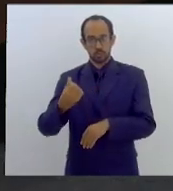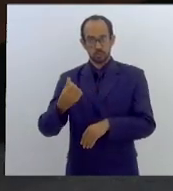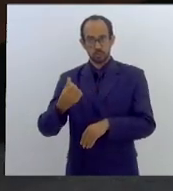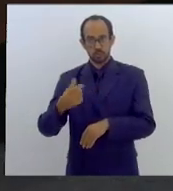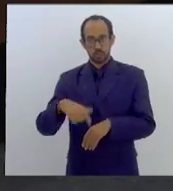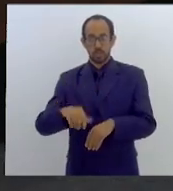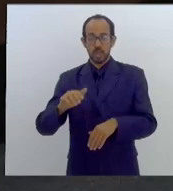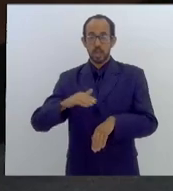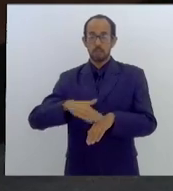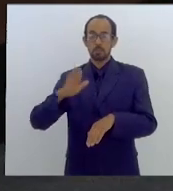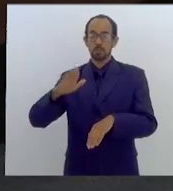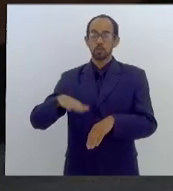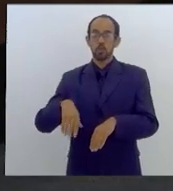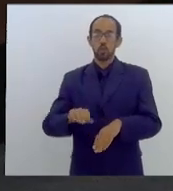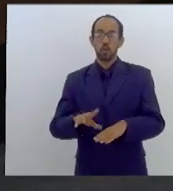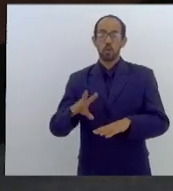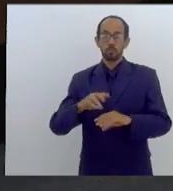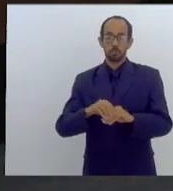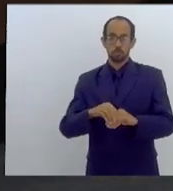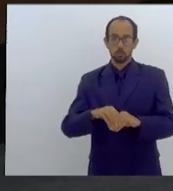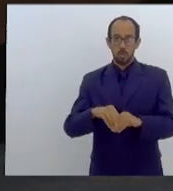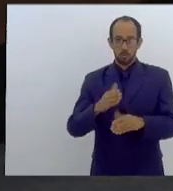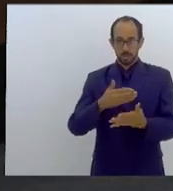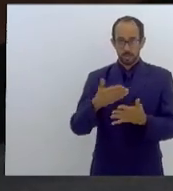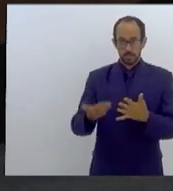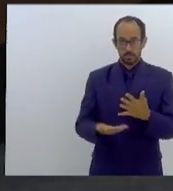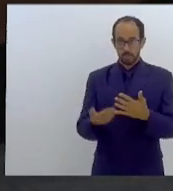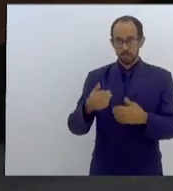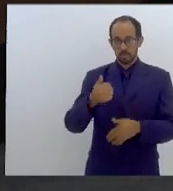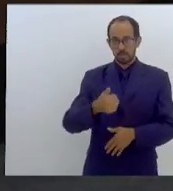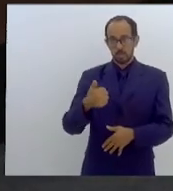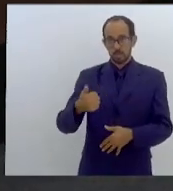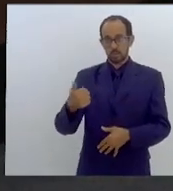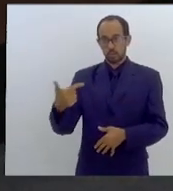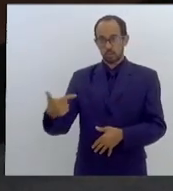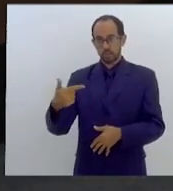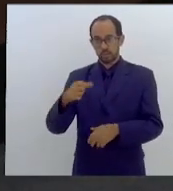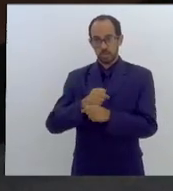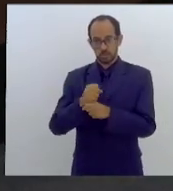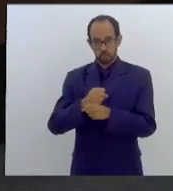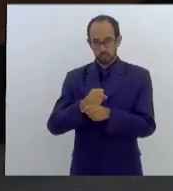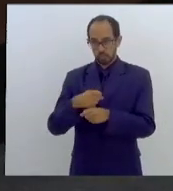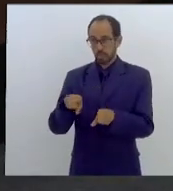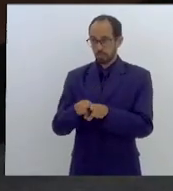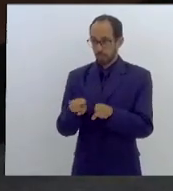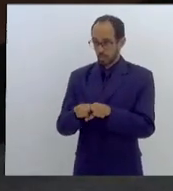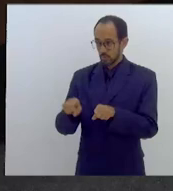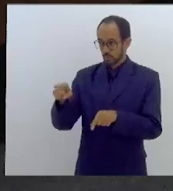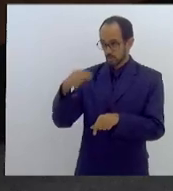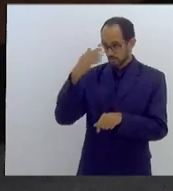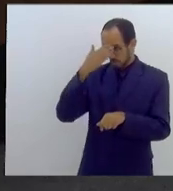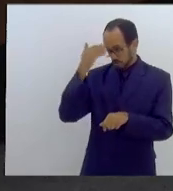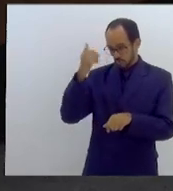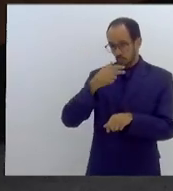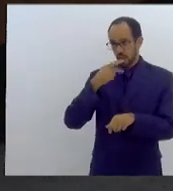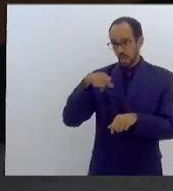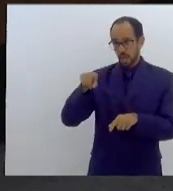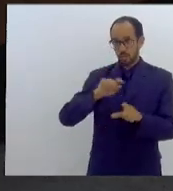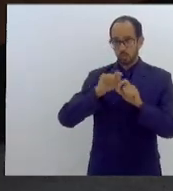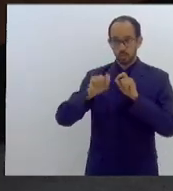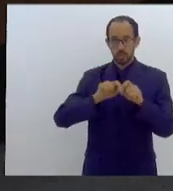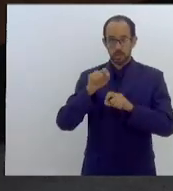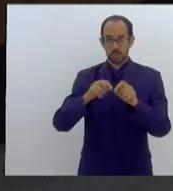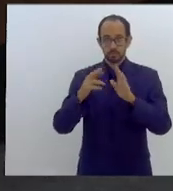112 anos. E, Vossa Excelência esqueceu de dizer, que os critérios